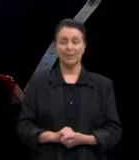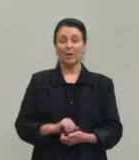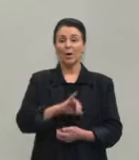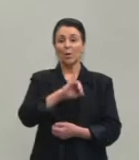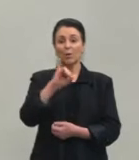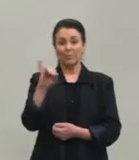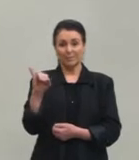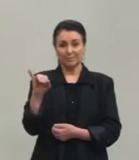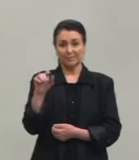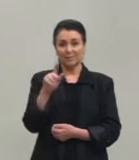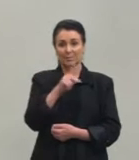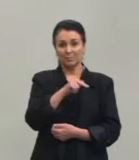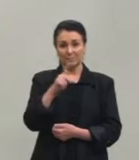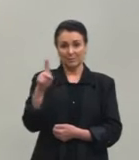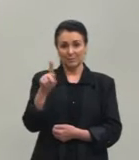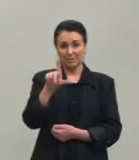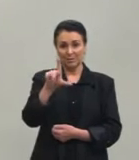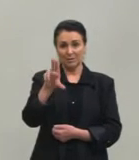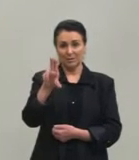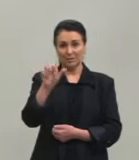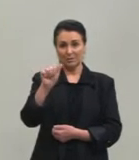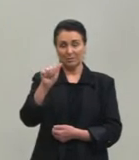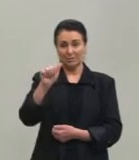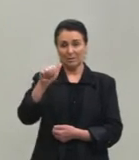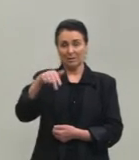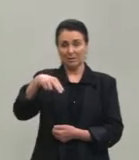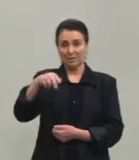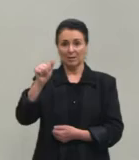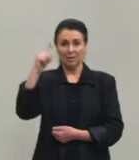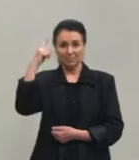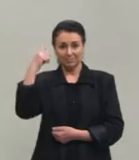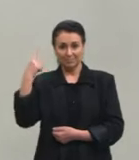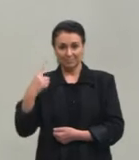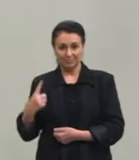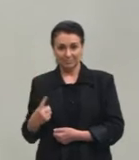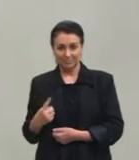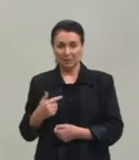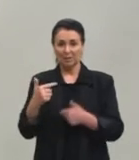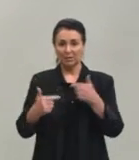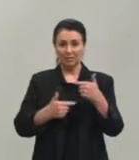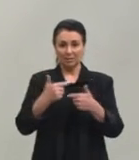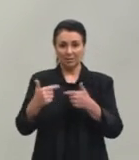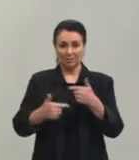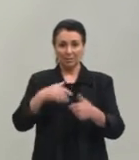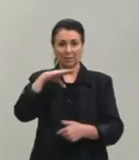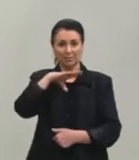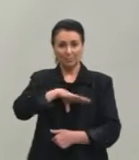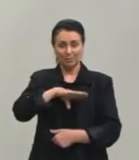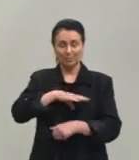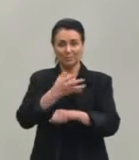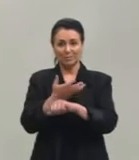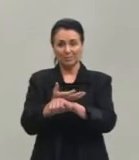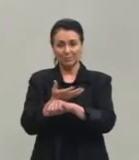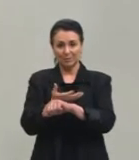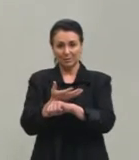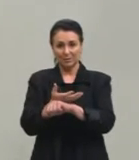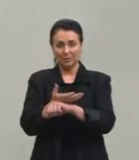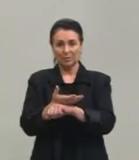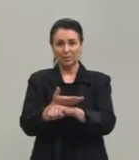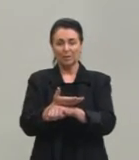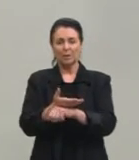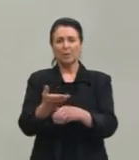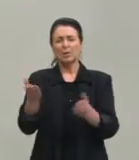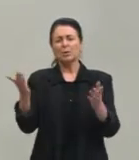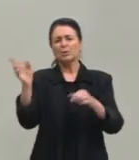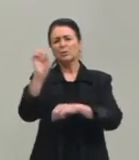Olá, pessoal, tudo bem com vocês? Eu sou a professora Luana Miller, trabalho com vocês o componente curricular de língua portuguesa. No dia 18,